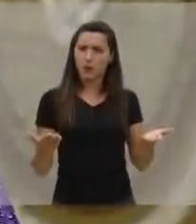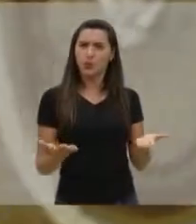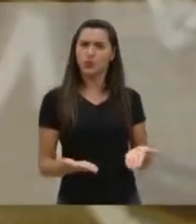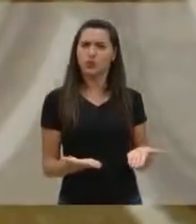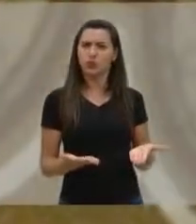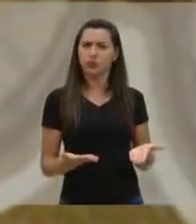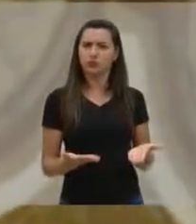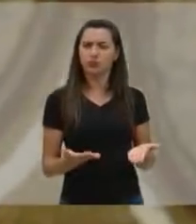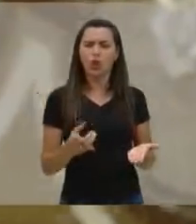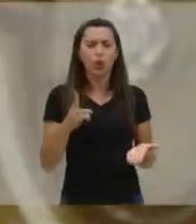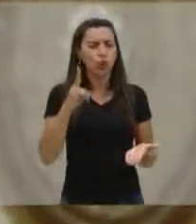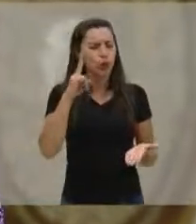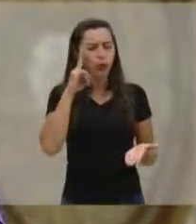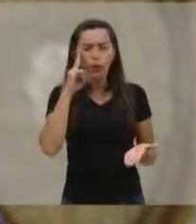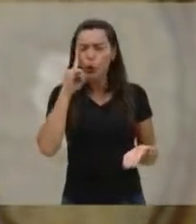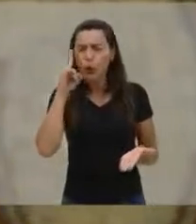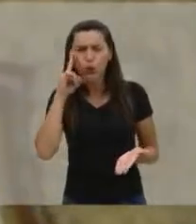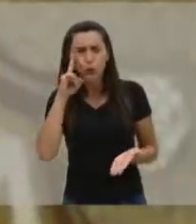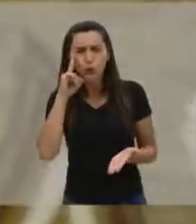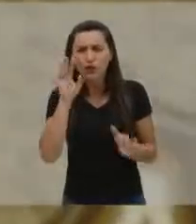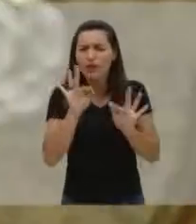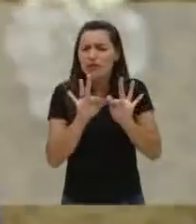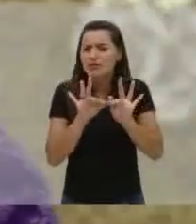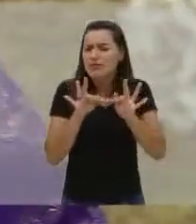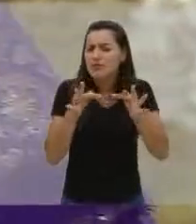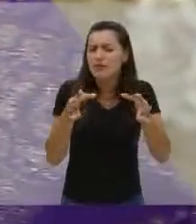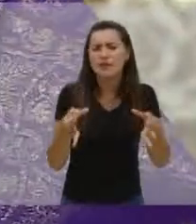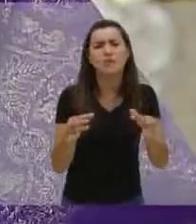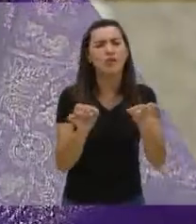cada dia, em pequenos gestos, e